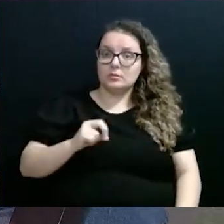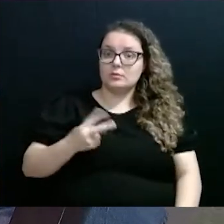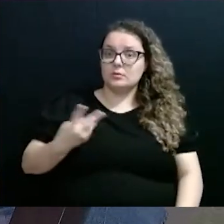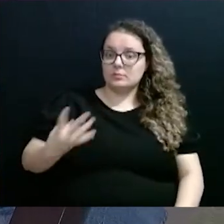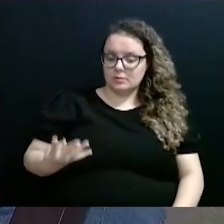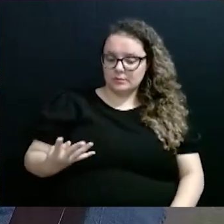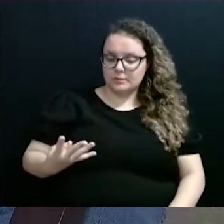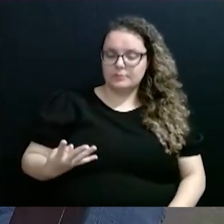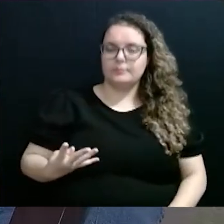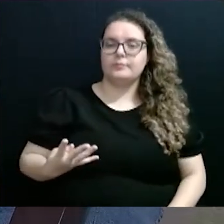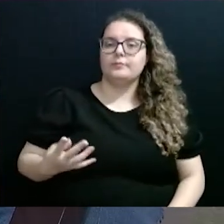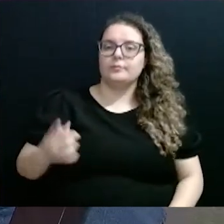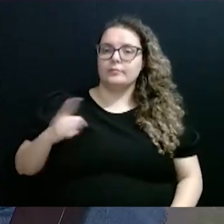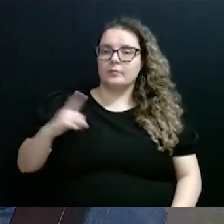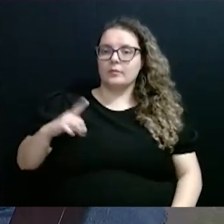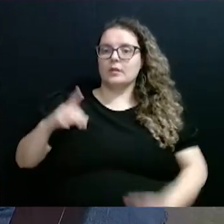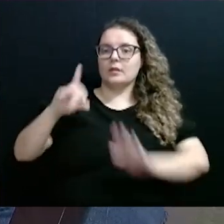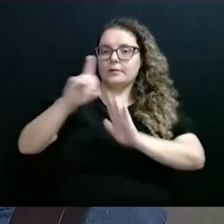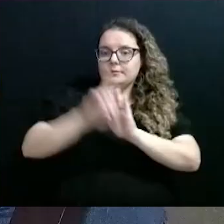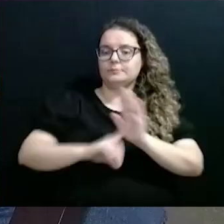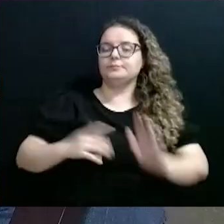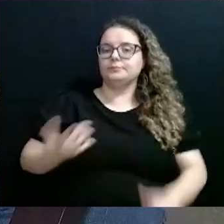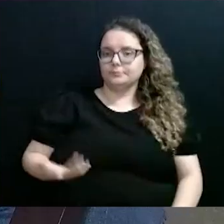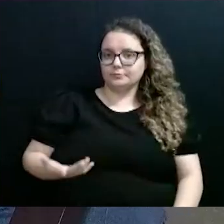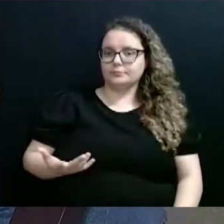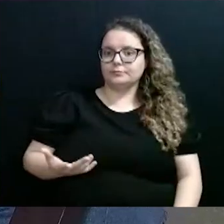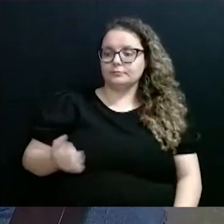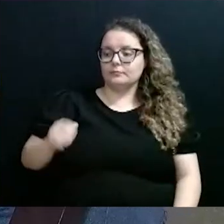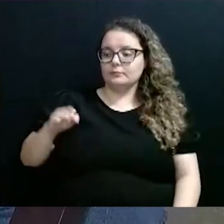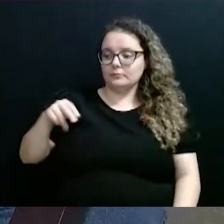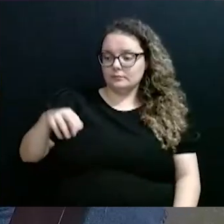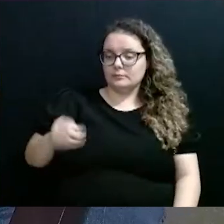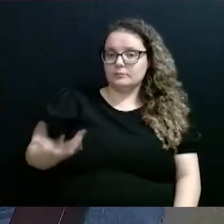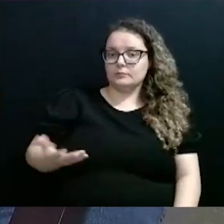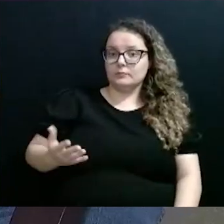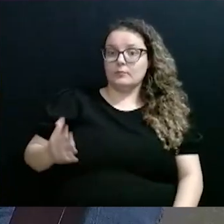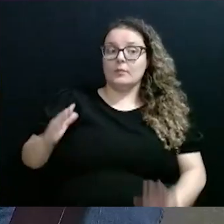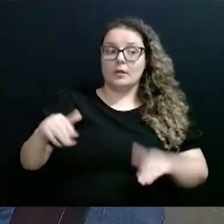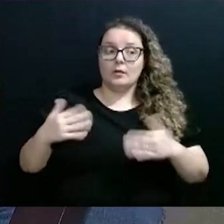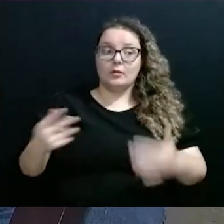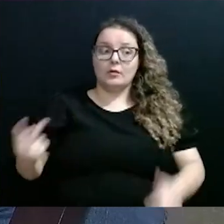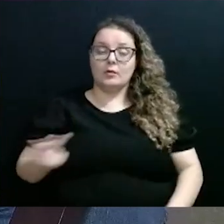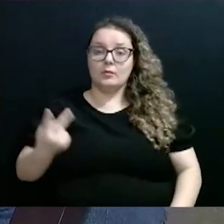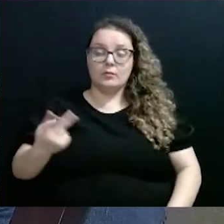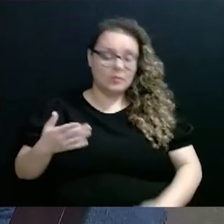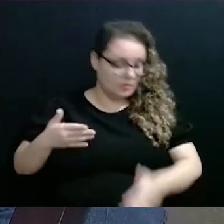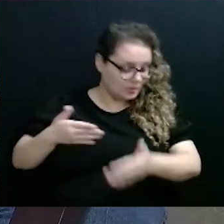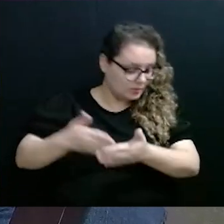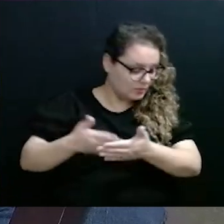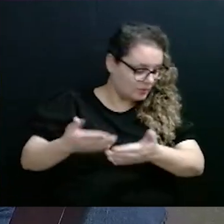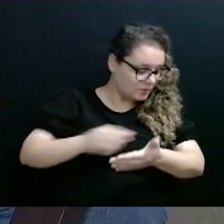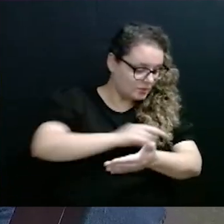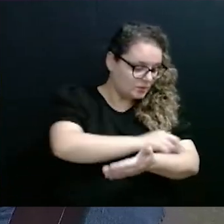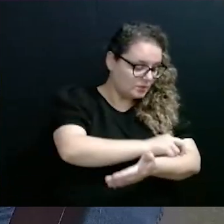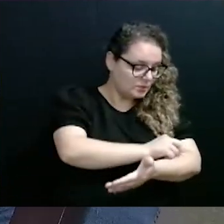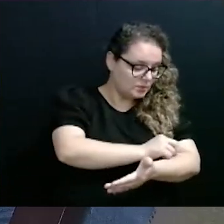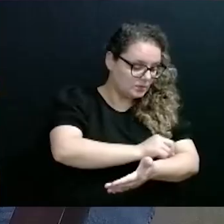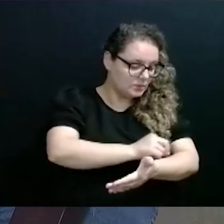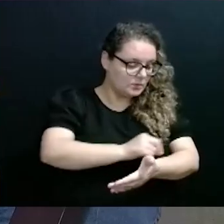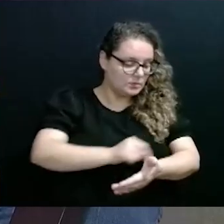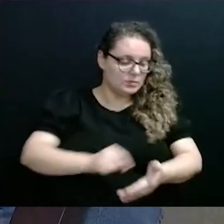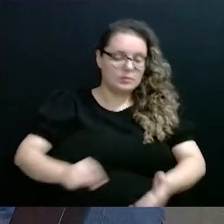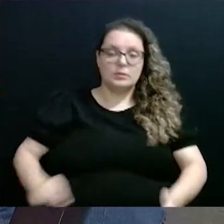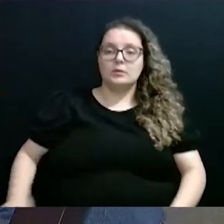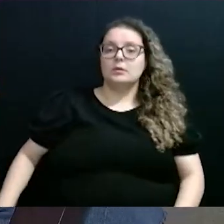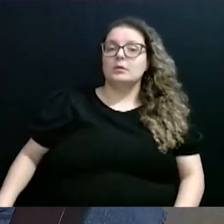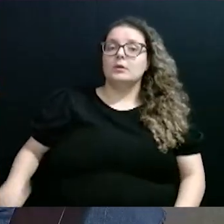2024, ela vai ter direito a esse abono. Agora, qual é o valor limite disso? Essa mudança também ela